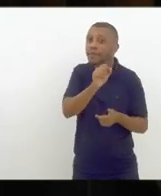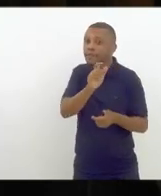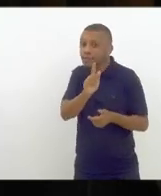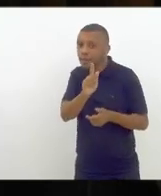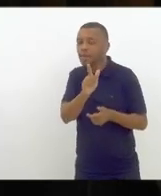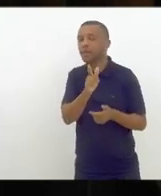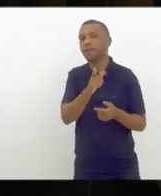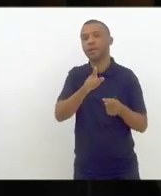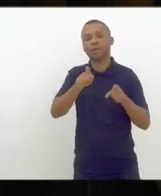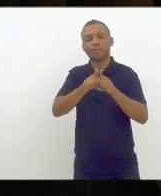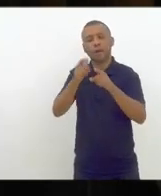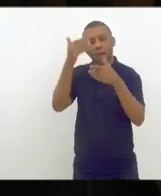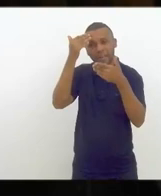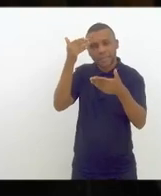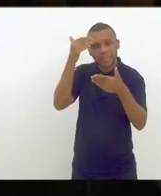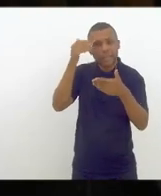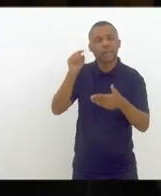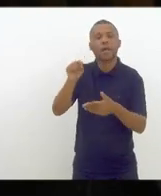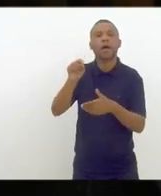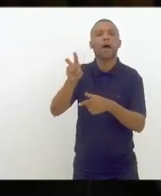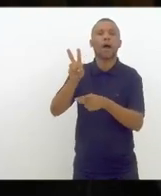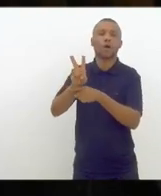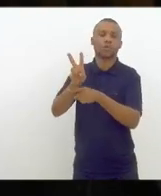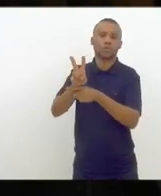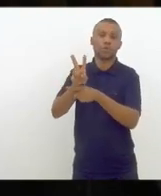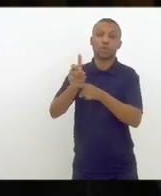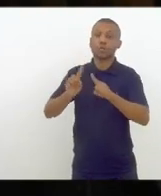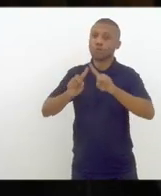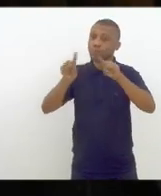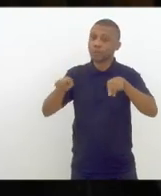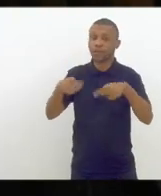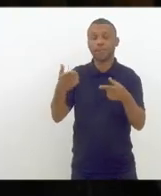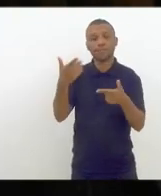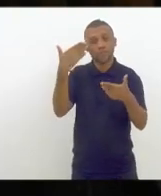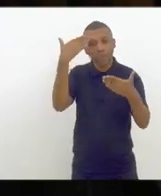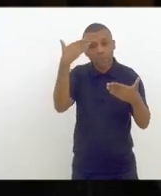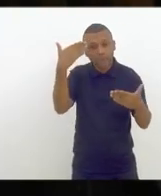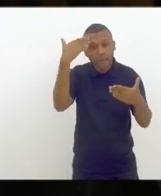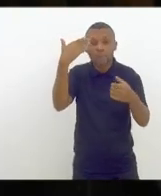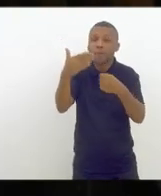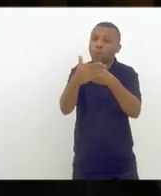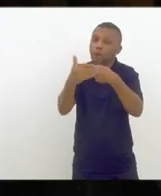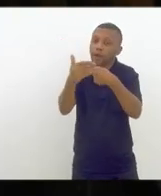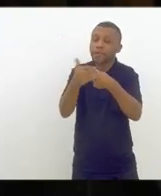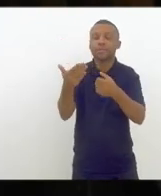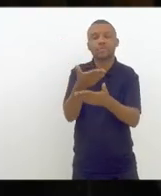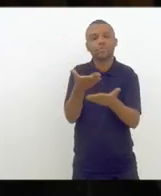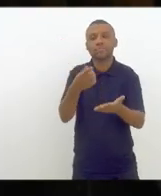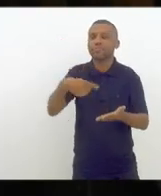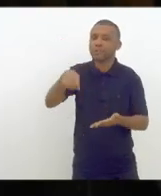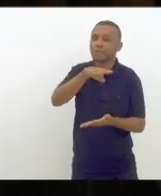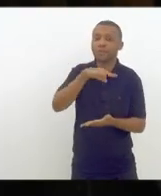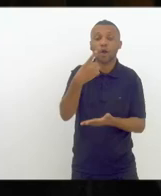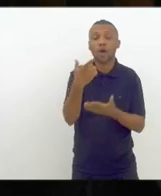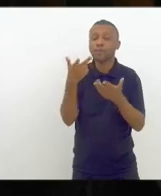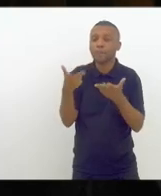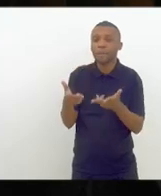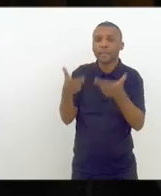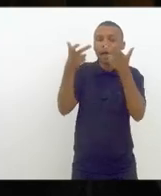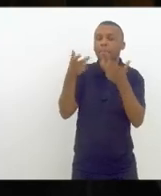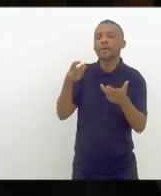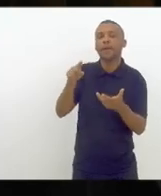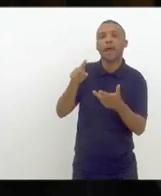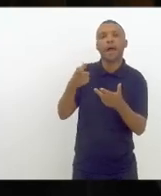aos segurança, a todos os funcionários dessa casa. Muito obrigado pelo carinho de vocês. A gente enxerga nos olhos